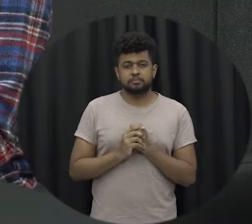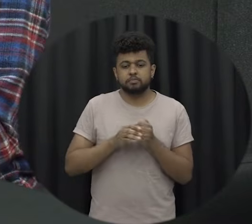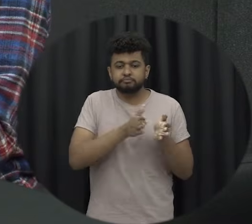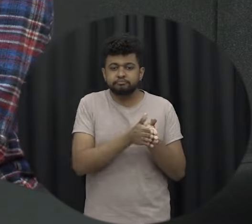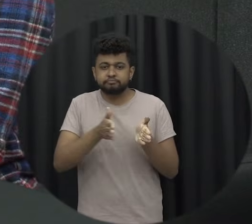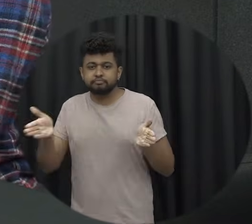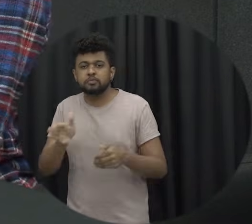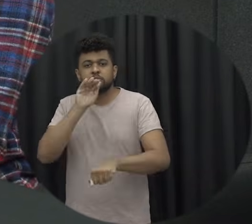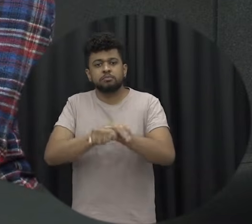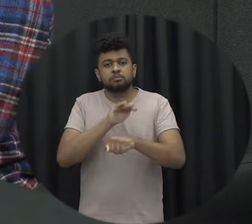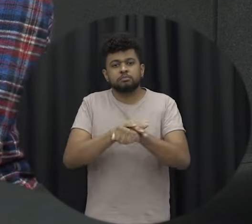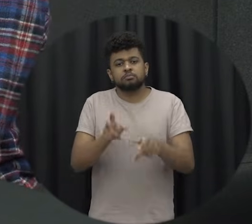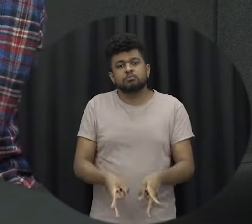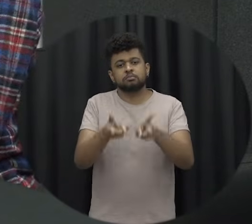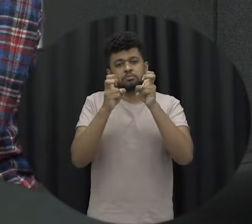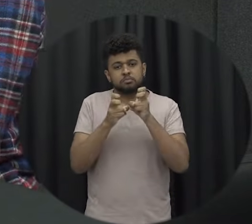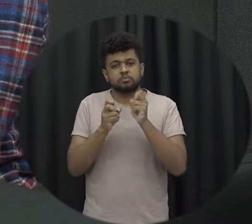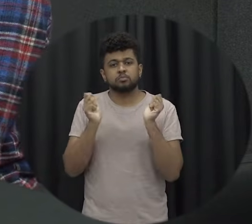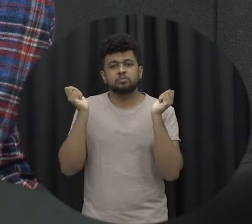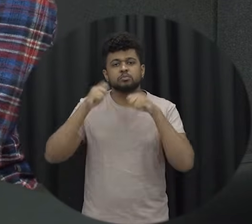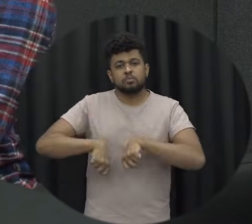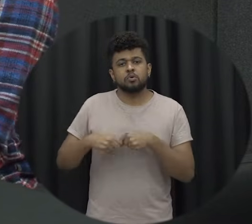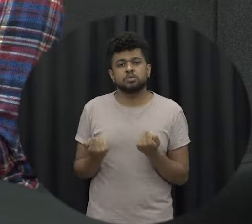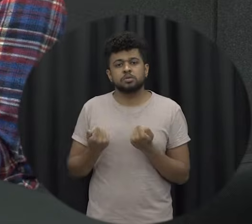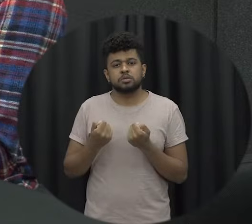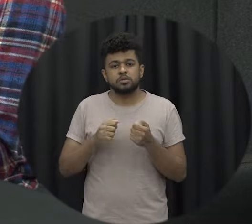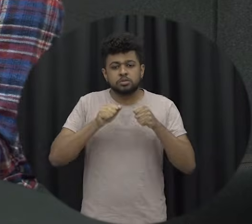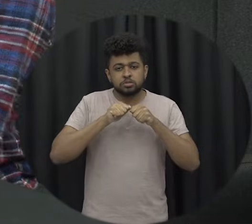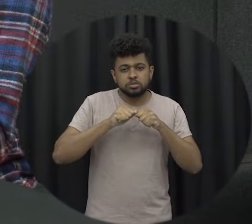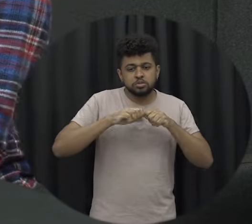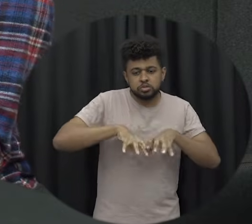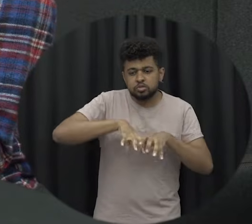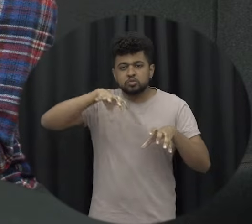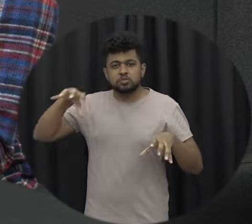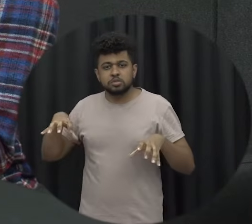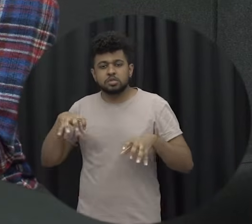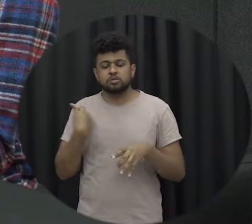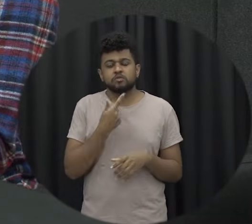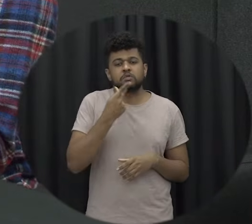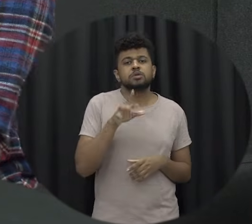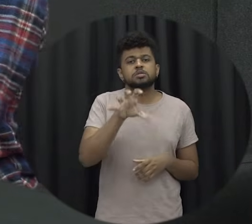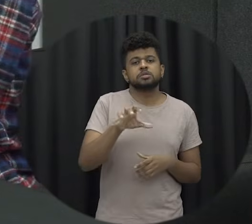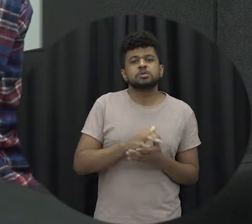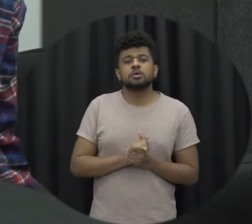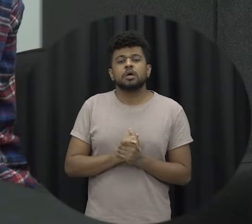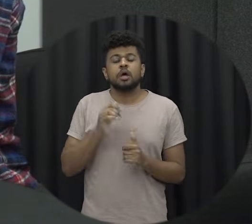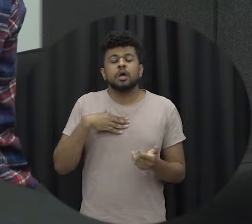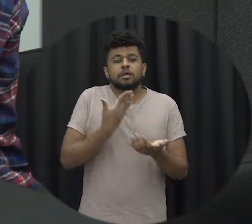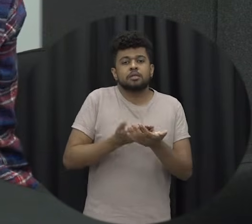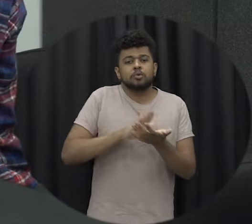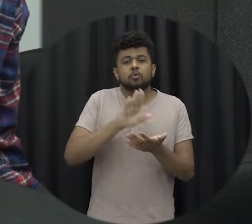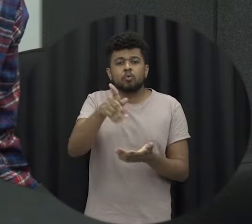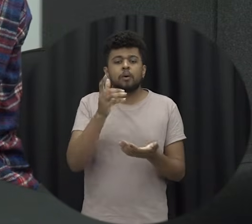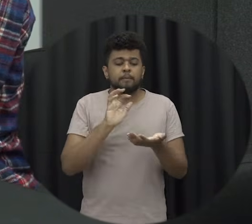para dissociar, vamos dizer assim, a interpretação, por exemplo, de uma equação de